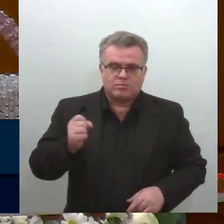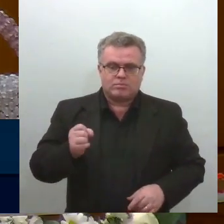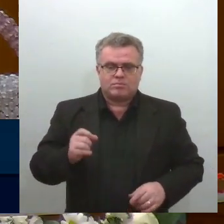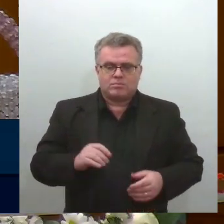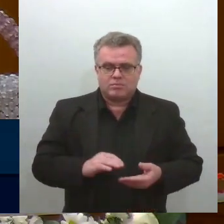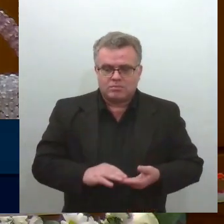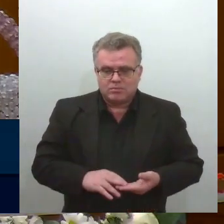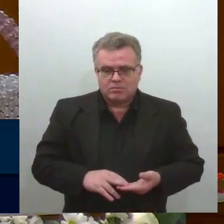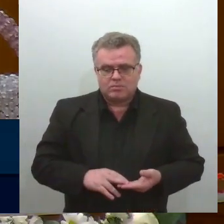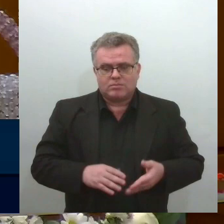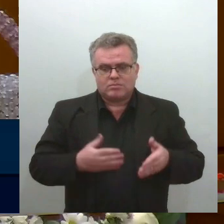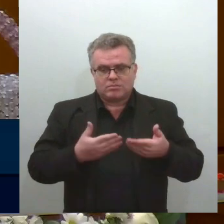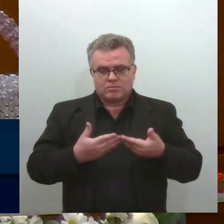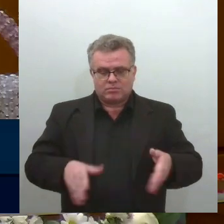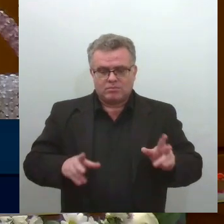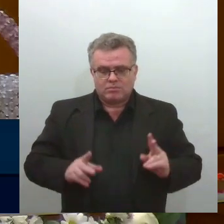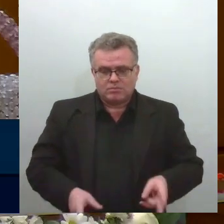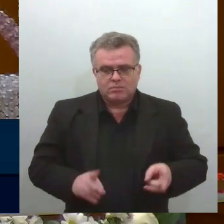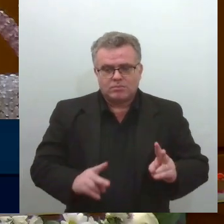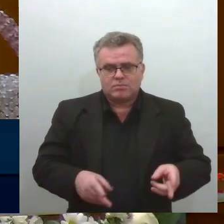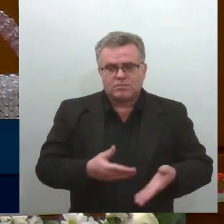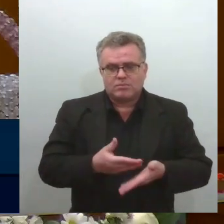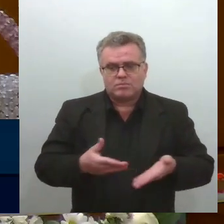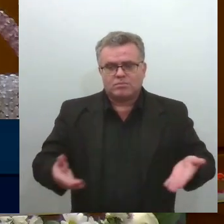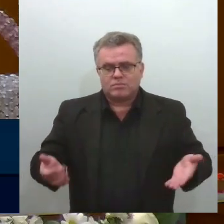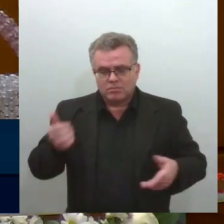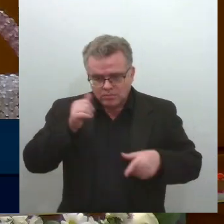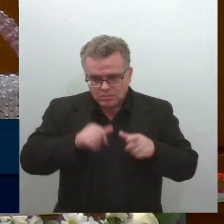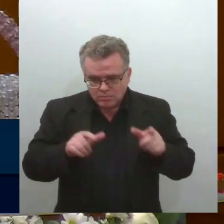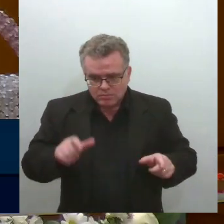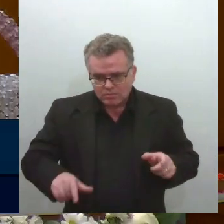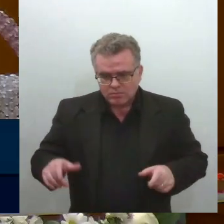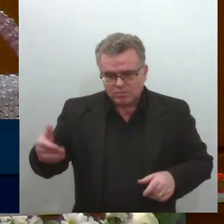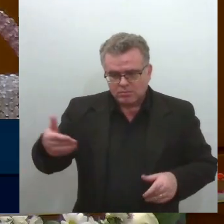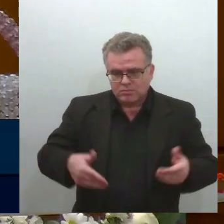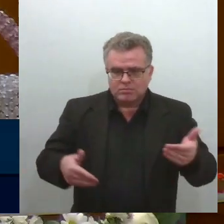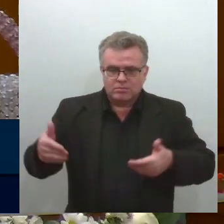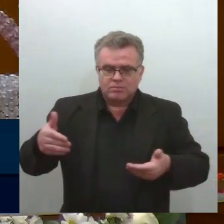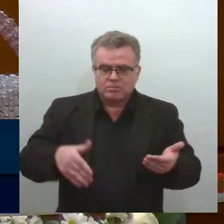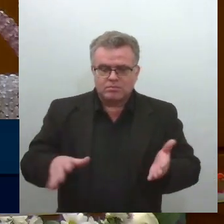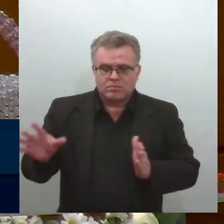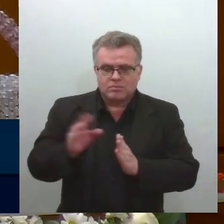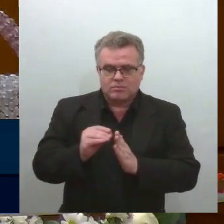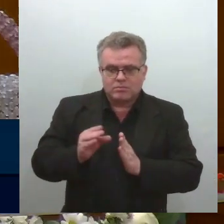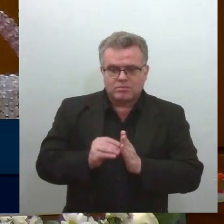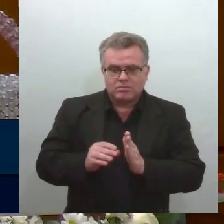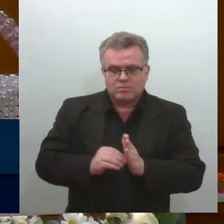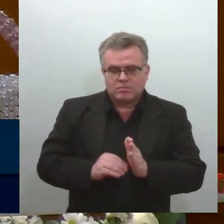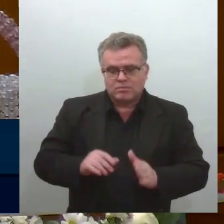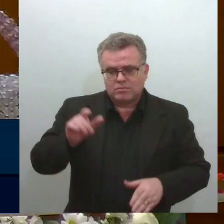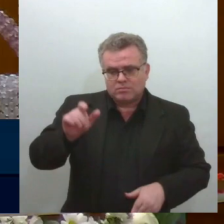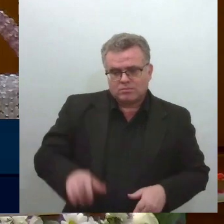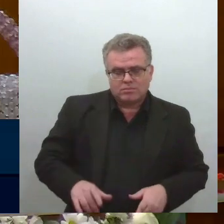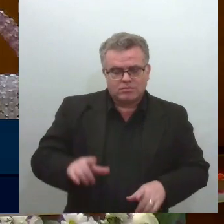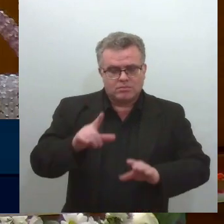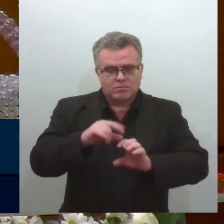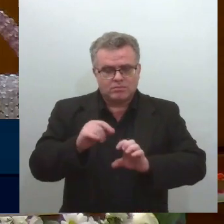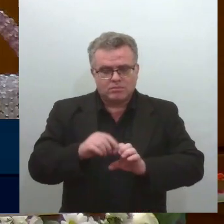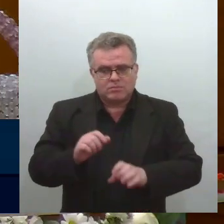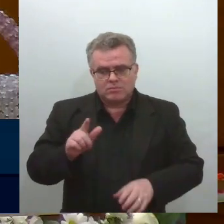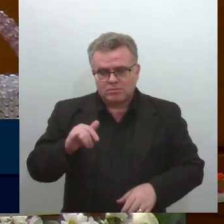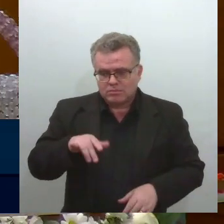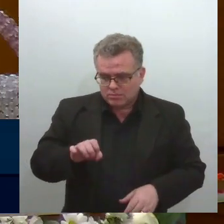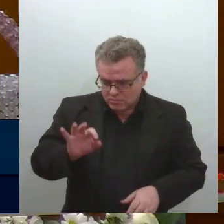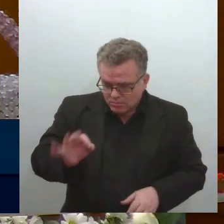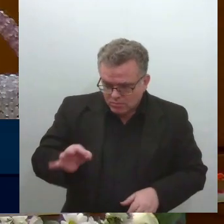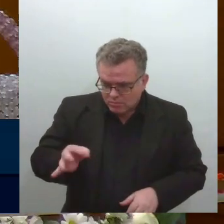as mulheres, Aline, empreendedoras, e estava sempre divulgando suas iniciativas